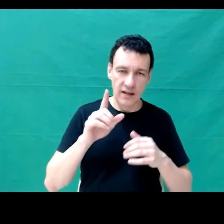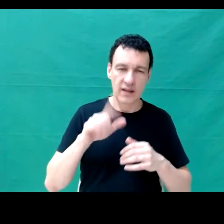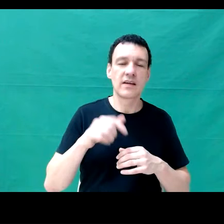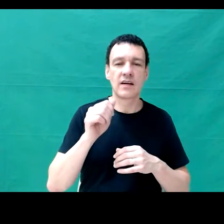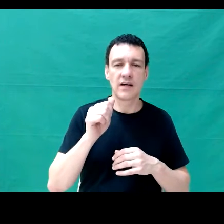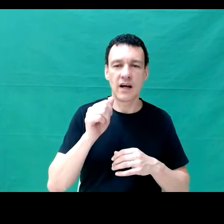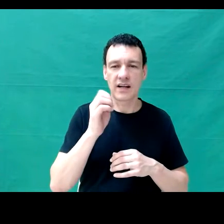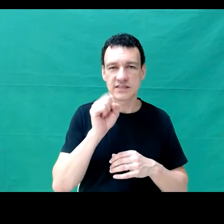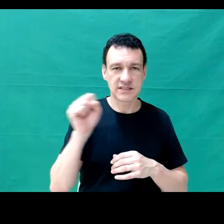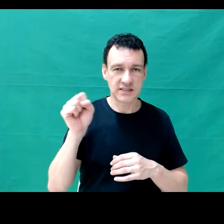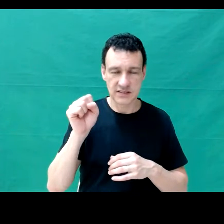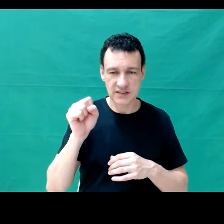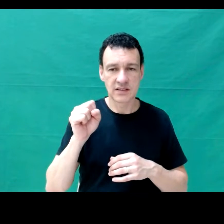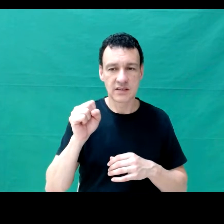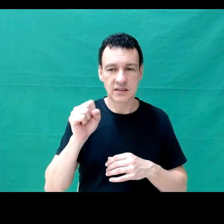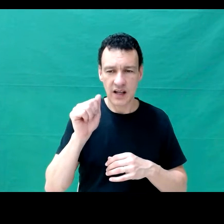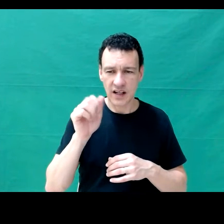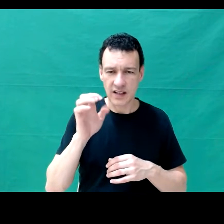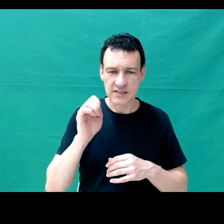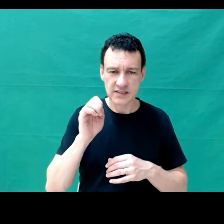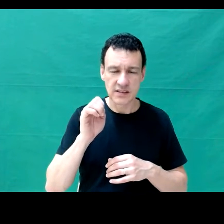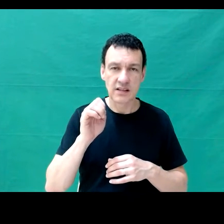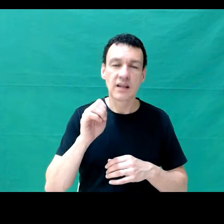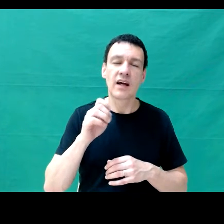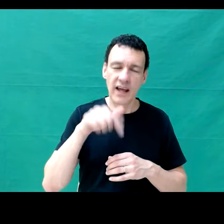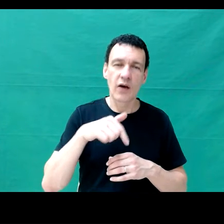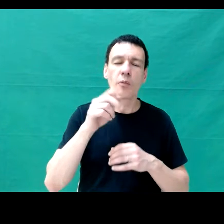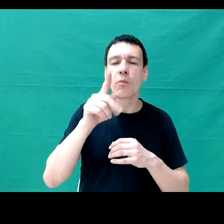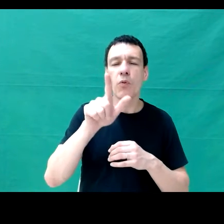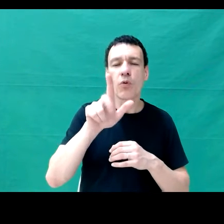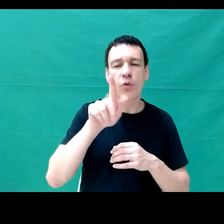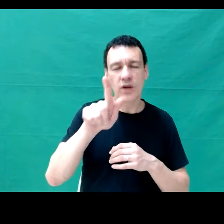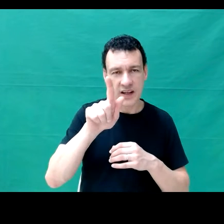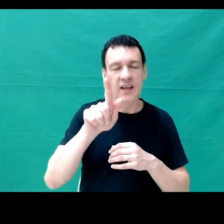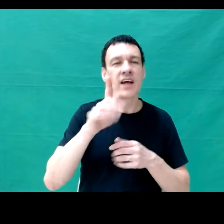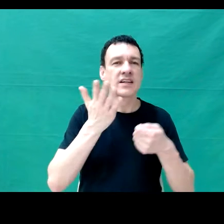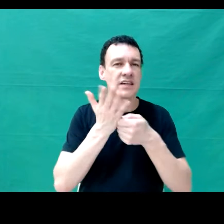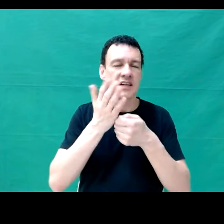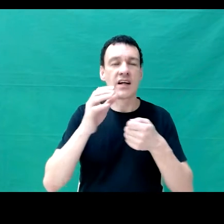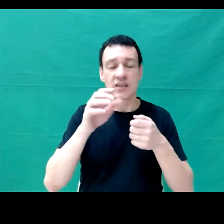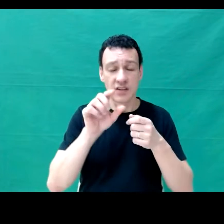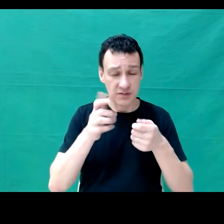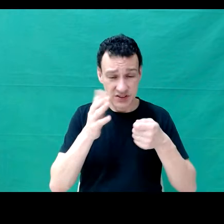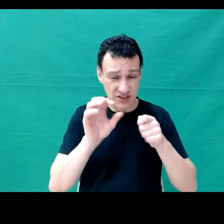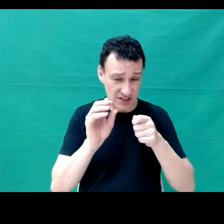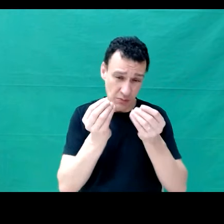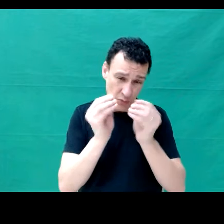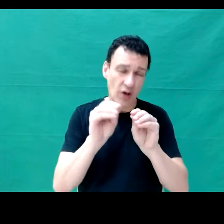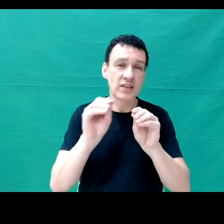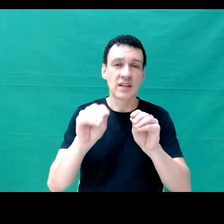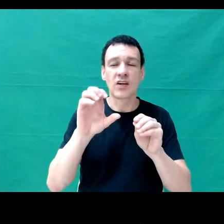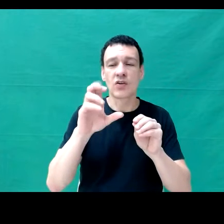né. Ele é um plug que você instala no Chrome e você consegue abrir a página, né, e validar